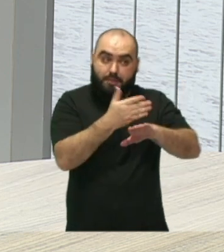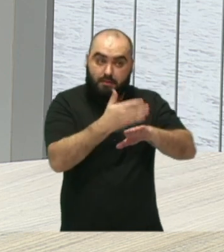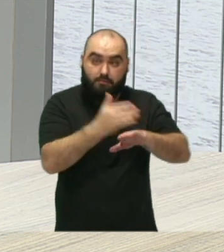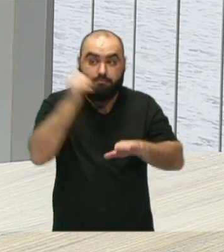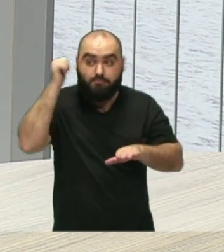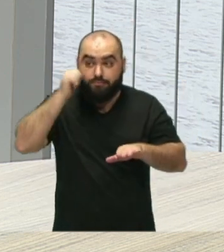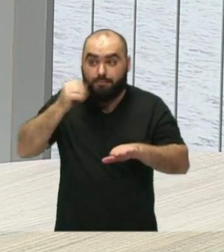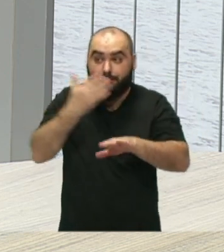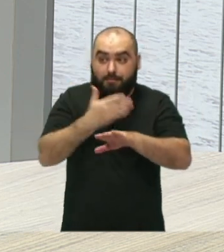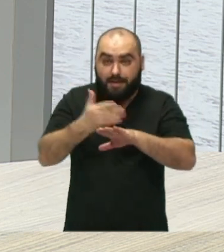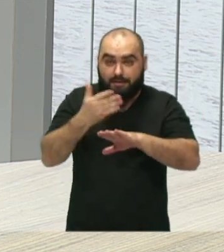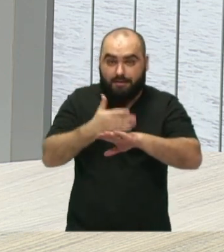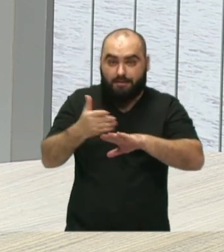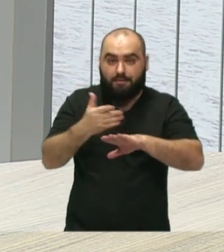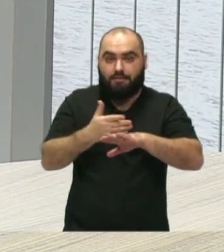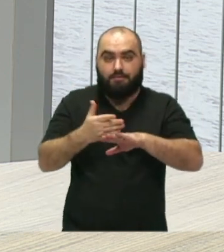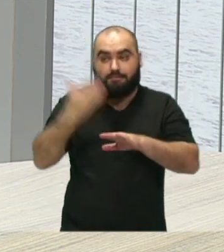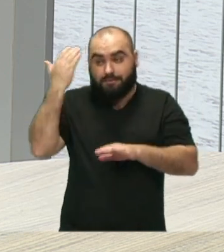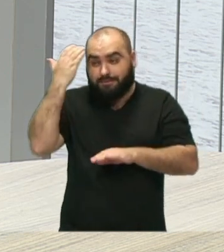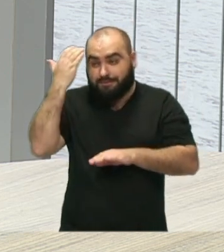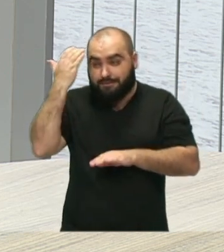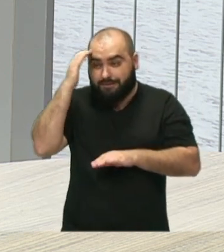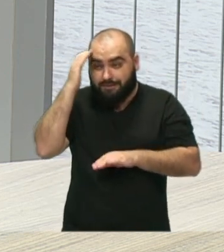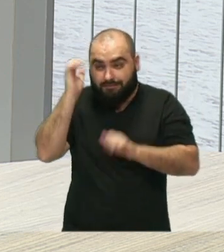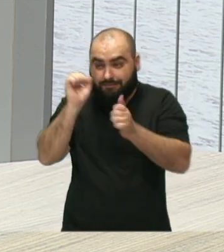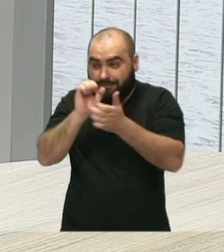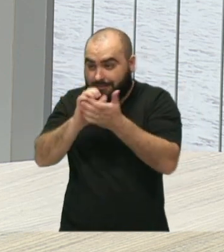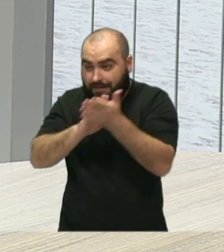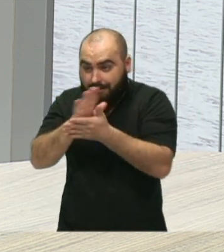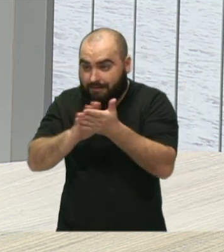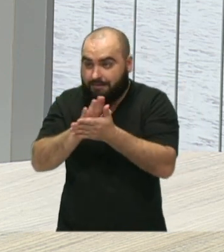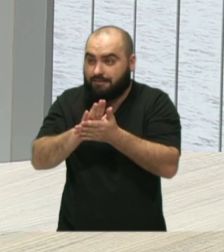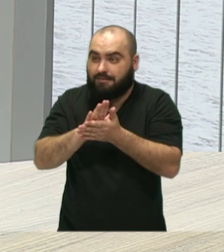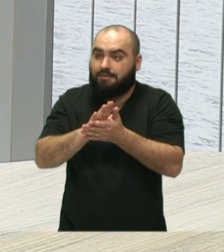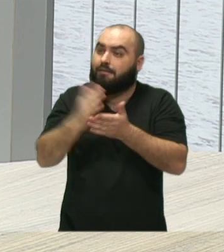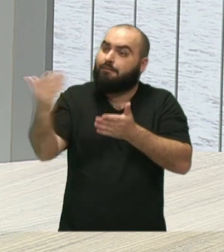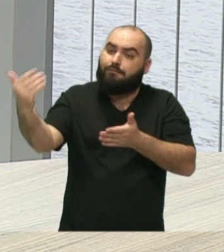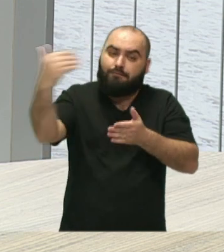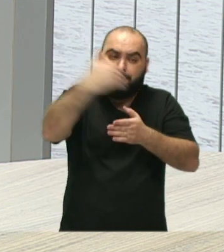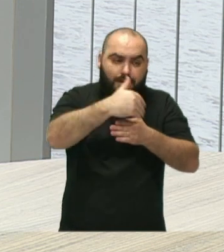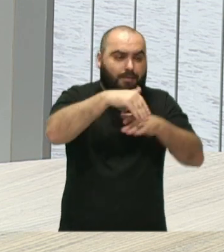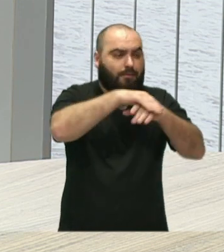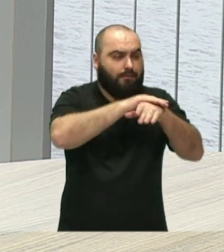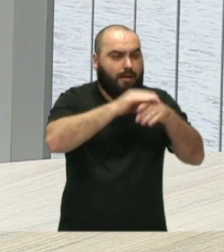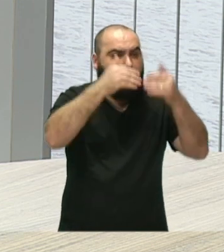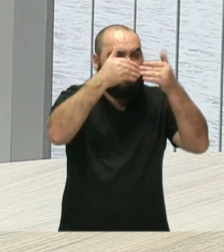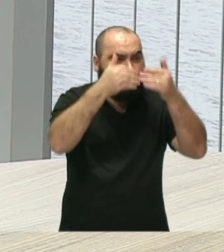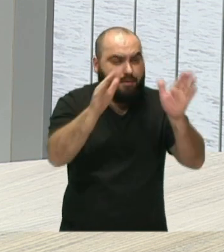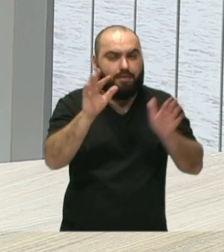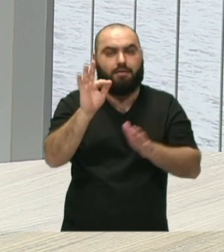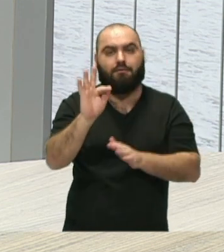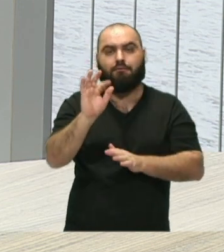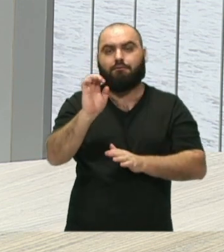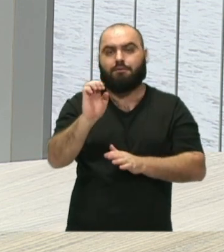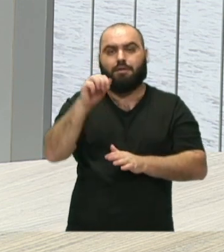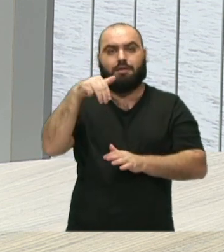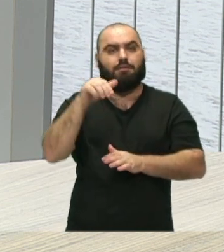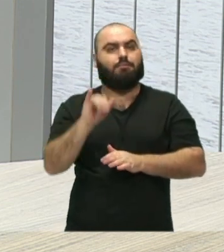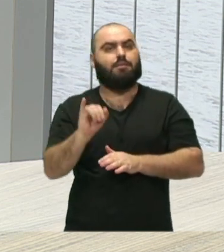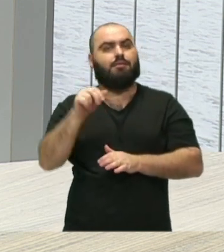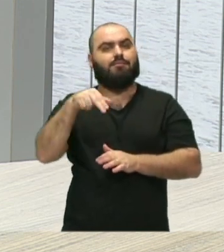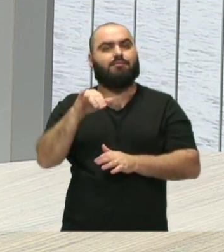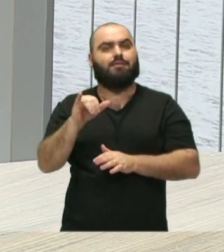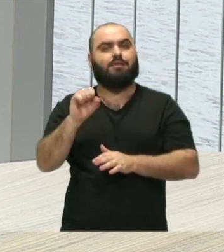mulheres brancas inicialmente, não compreenderem essas diferenças e não vierem abrirem o feminismo, e Angela Davis vai falar muito